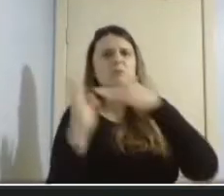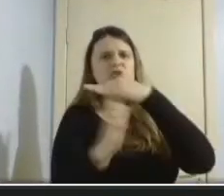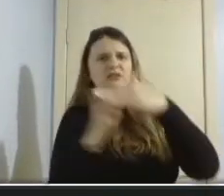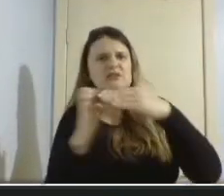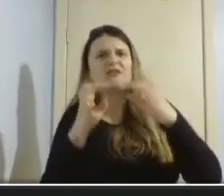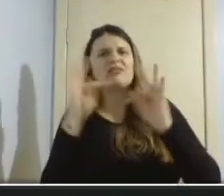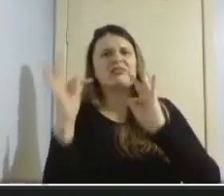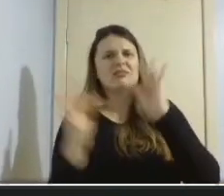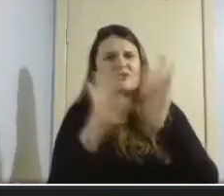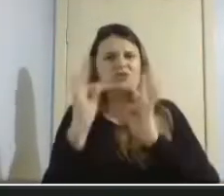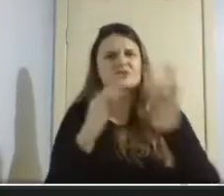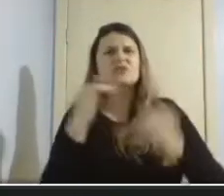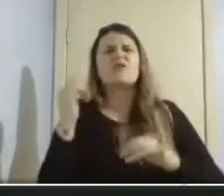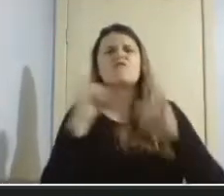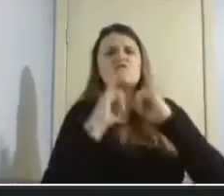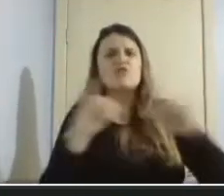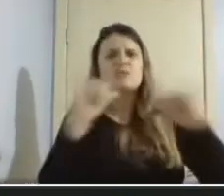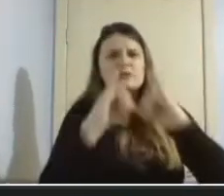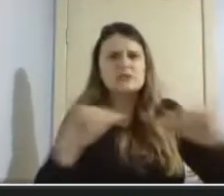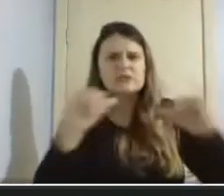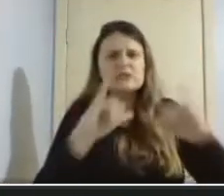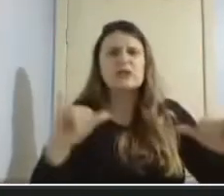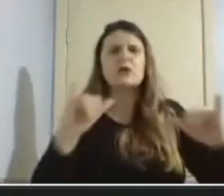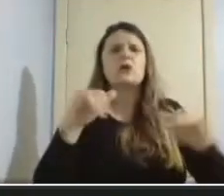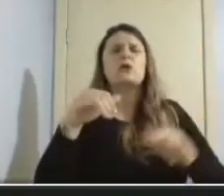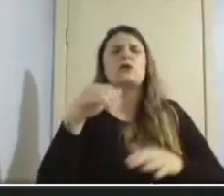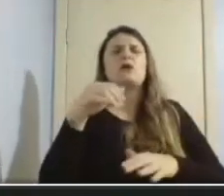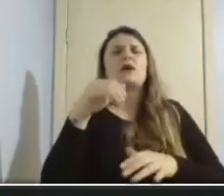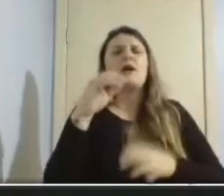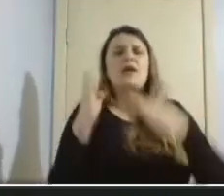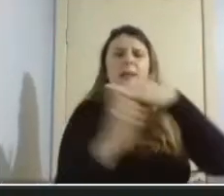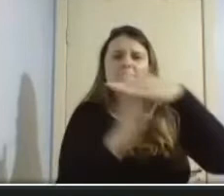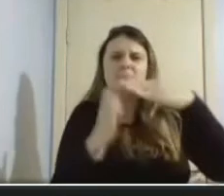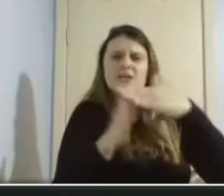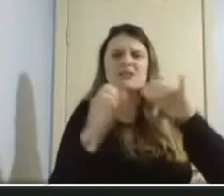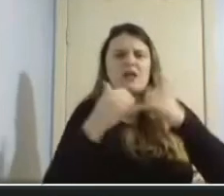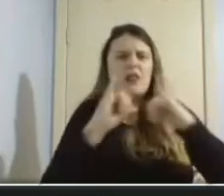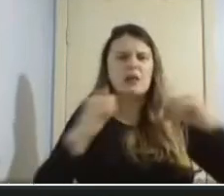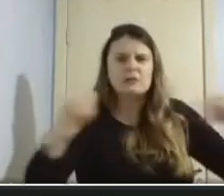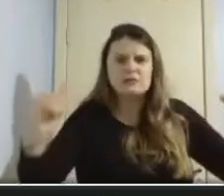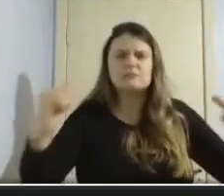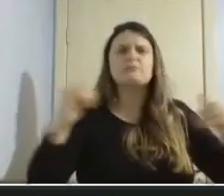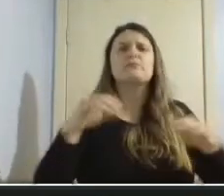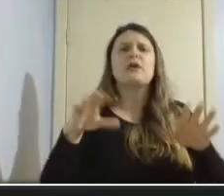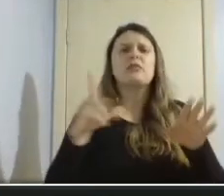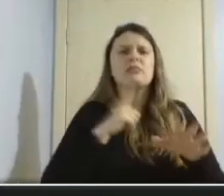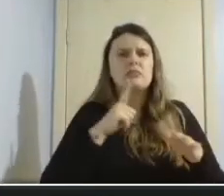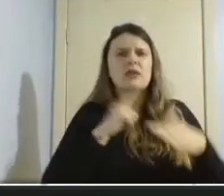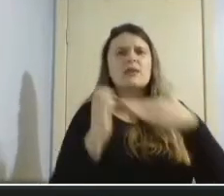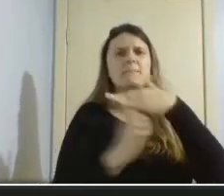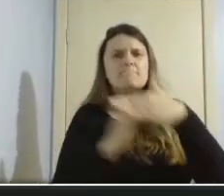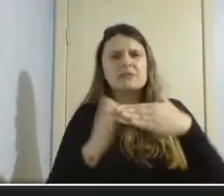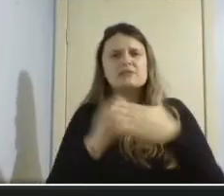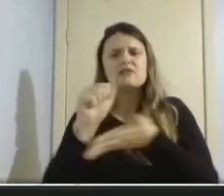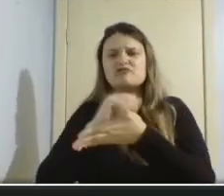eletroeletrônico, as empresas que congregam em seu conjunto de atividades segmentos tecnológicos. Isso daria